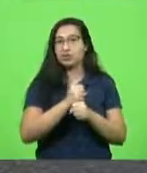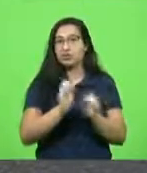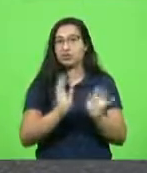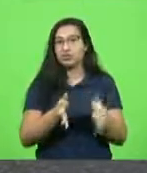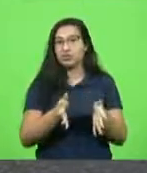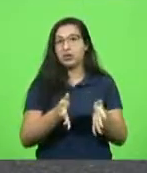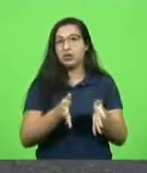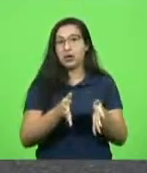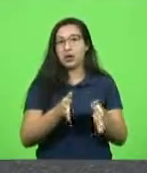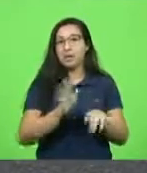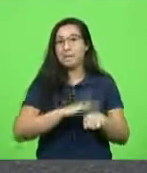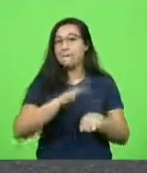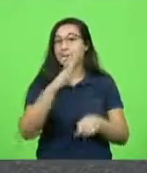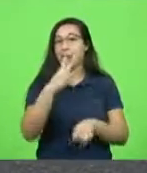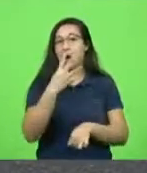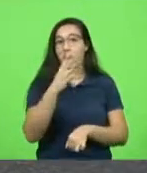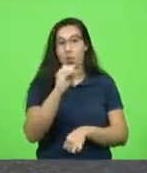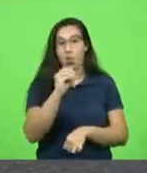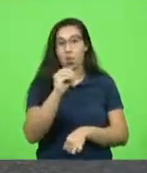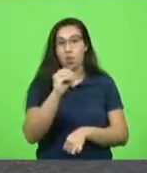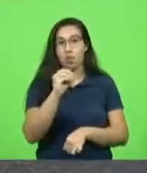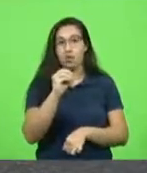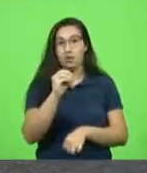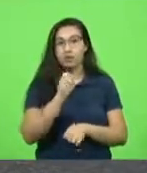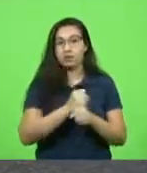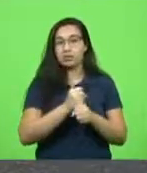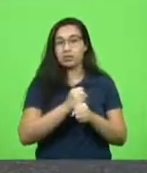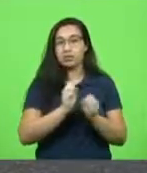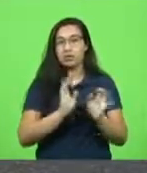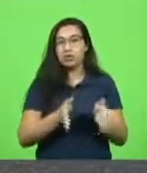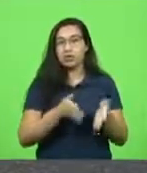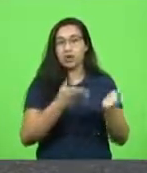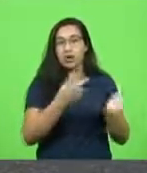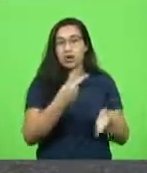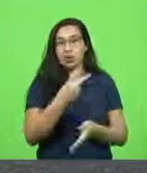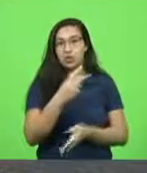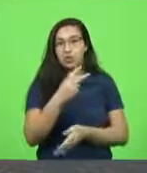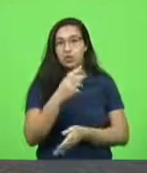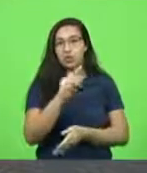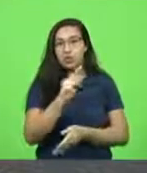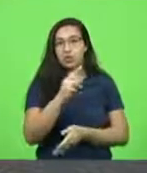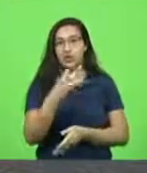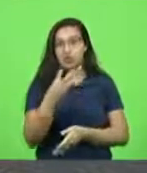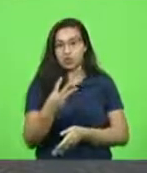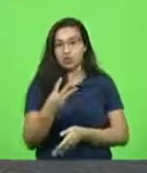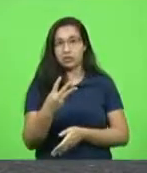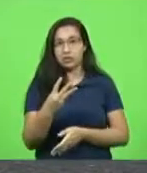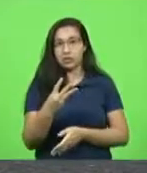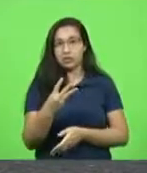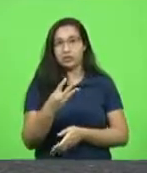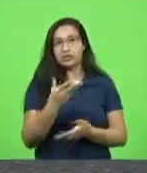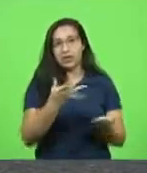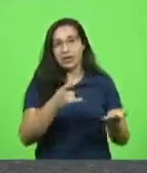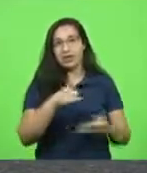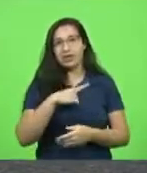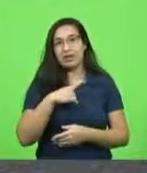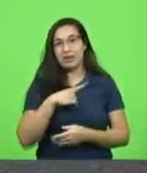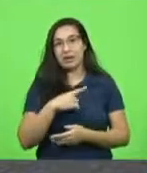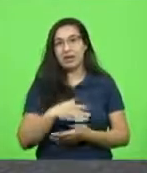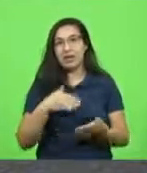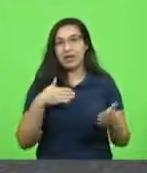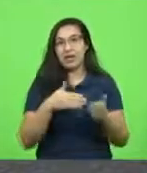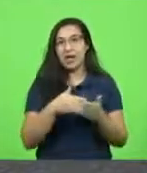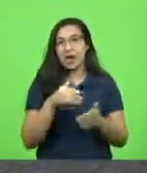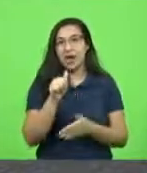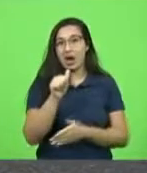mas é mais de 40 anos que existem 283 de Concórdia Ceará Ceará Chapecó e depois até a divisa da Argentina